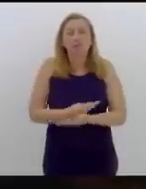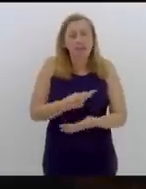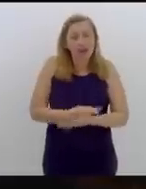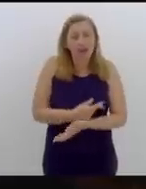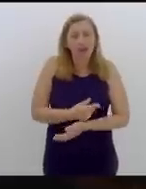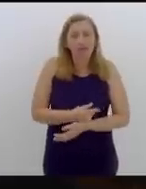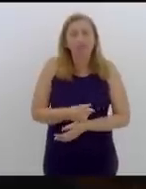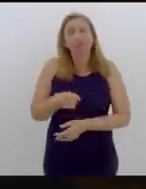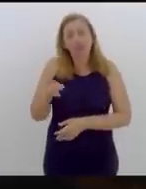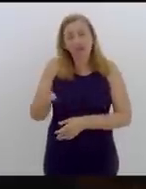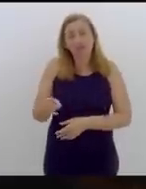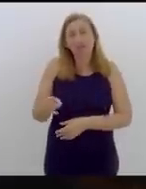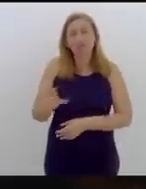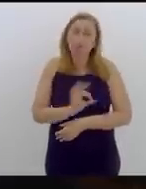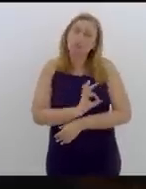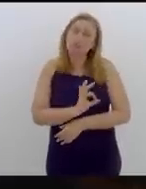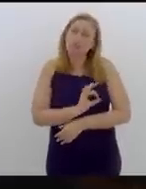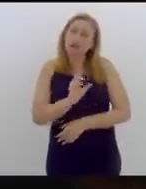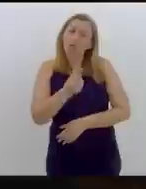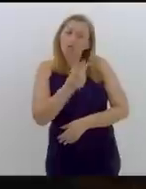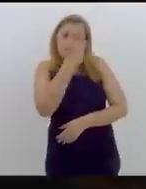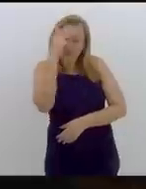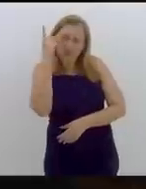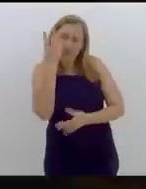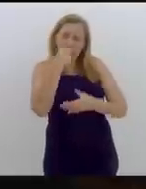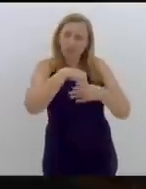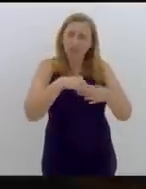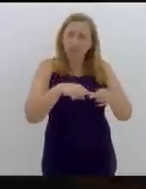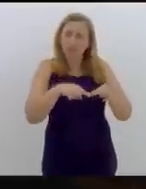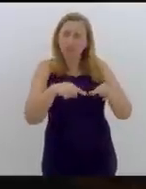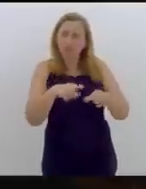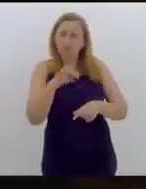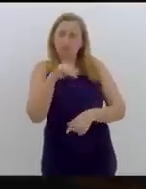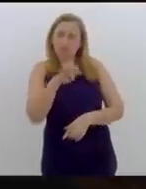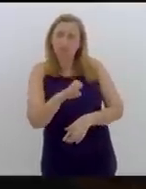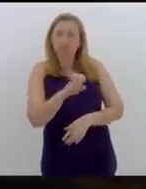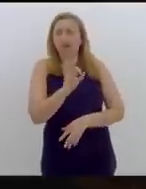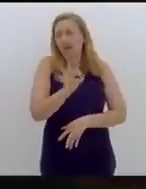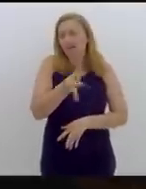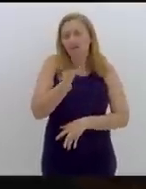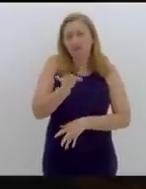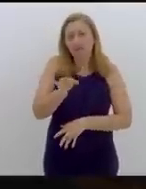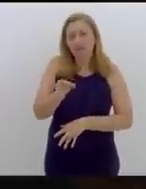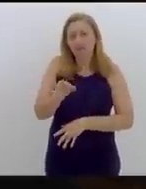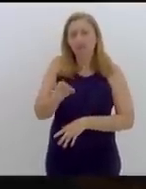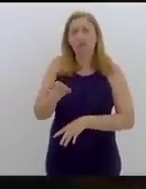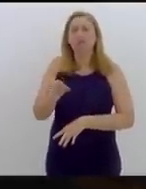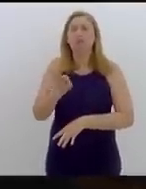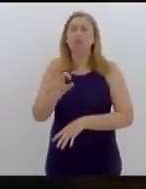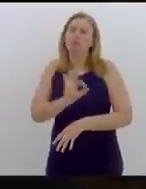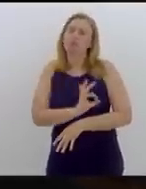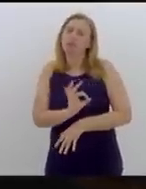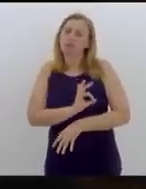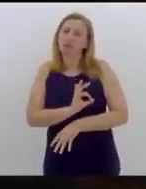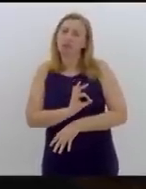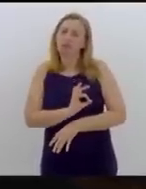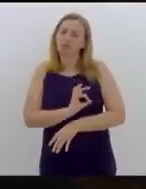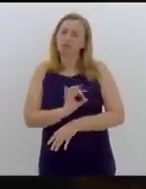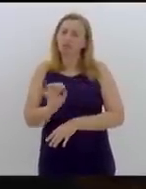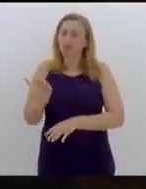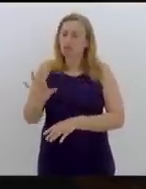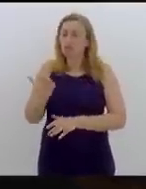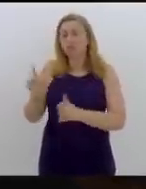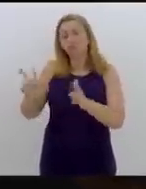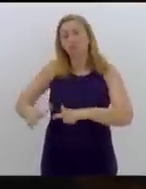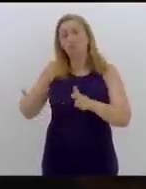é esse policial ou alguém que tá dentro de um gabinete é óbvio que é esse policial então a máxima da